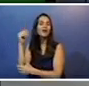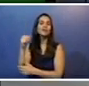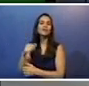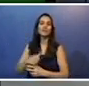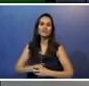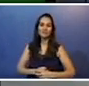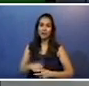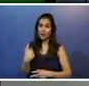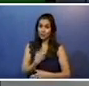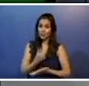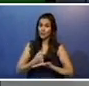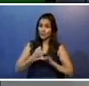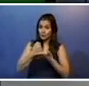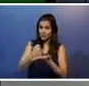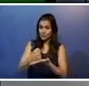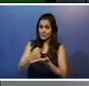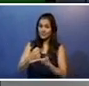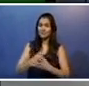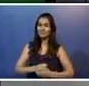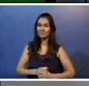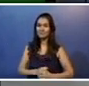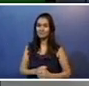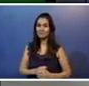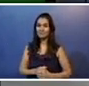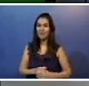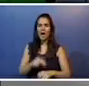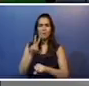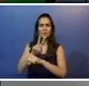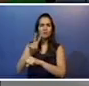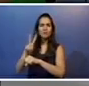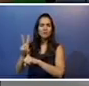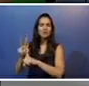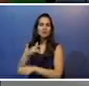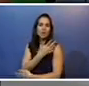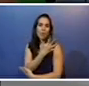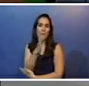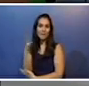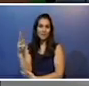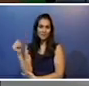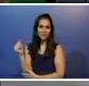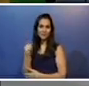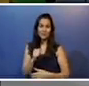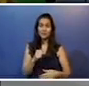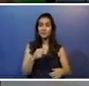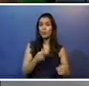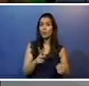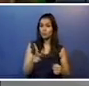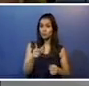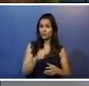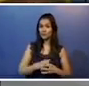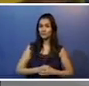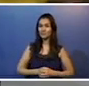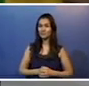assim elas ajudam, né, a colaborar com a preservação do meio ambiente. Então, vamos continuar.